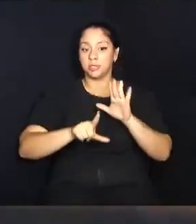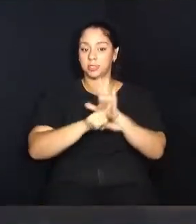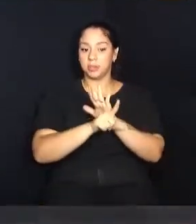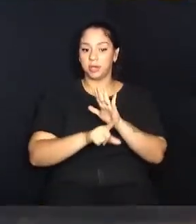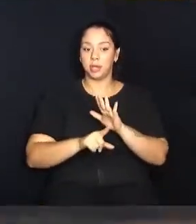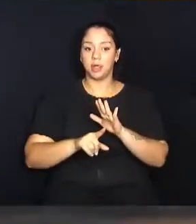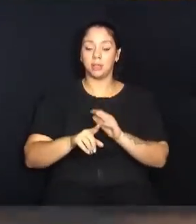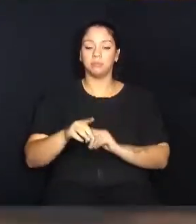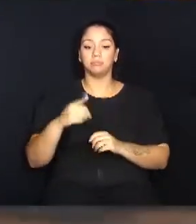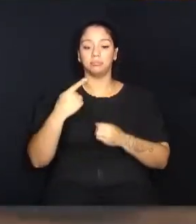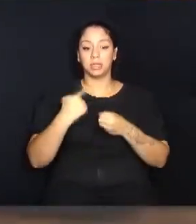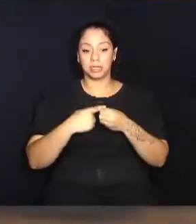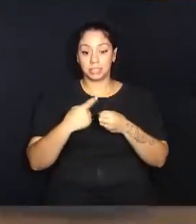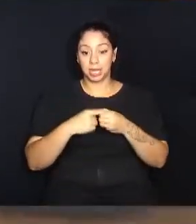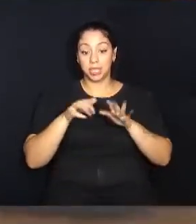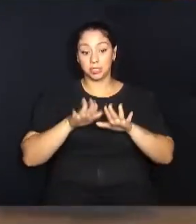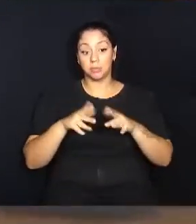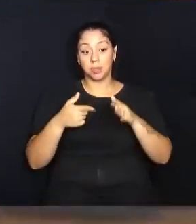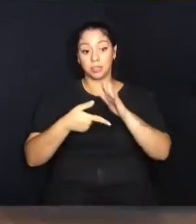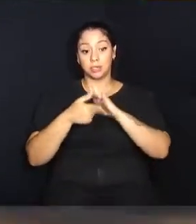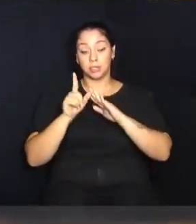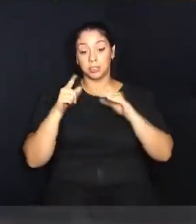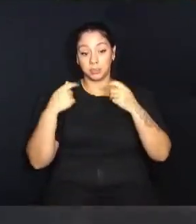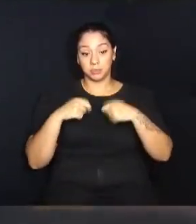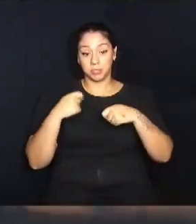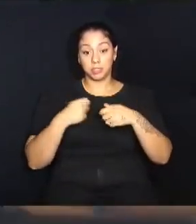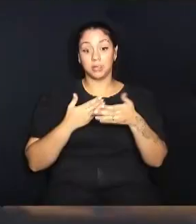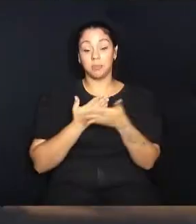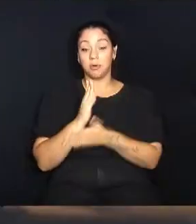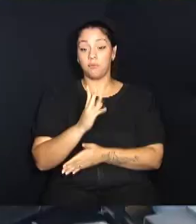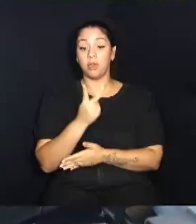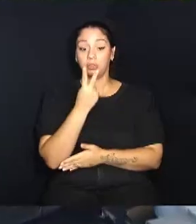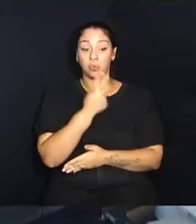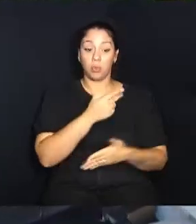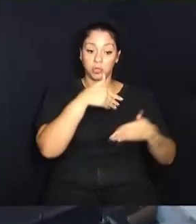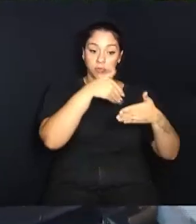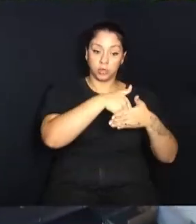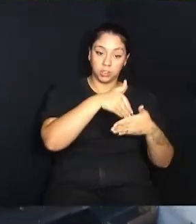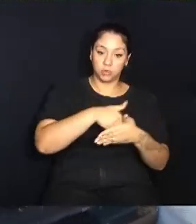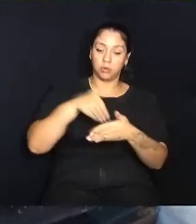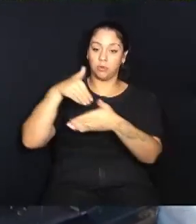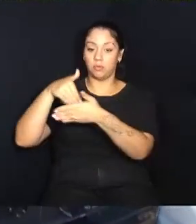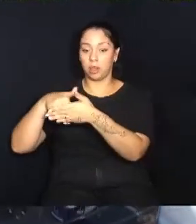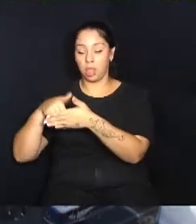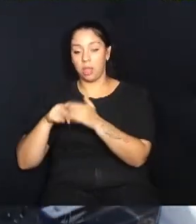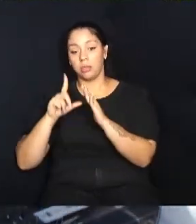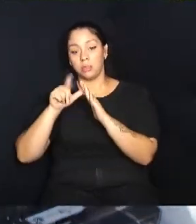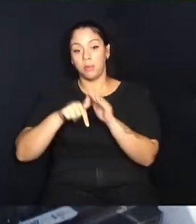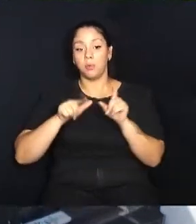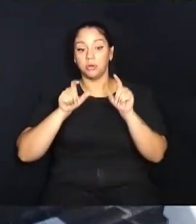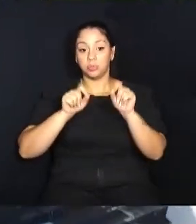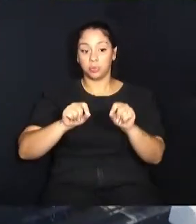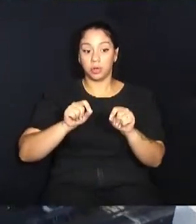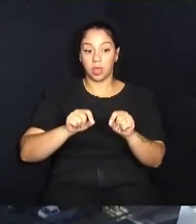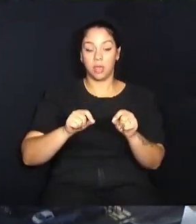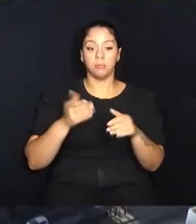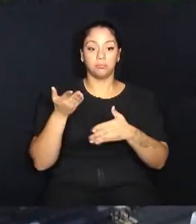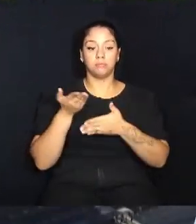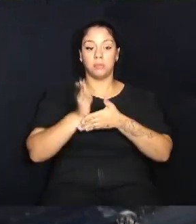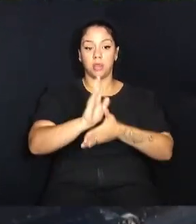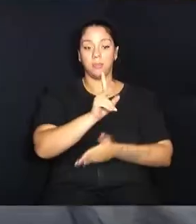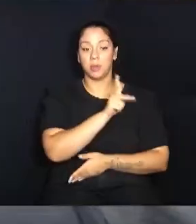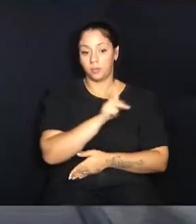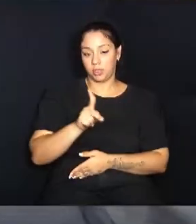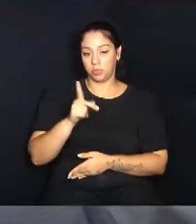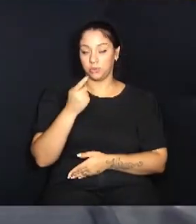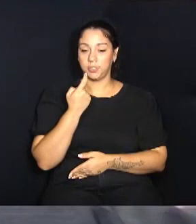Para isso, terá de ser aprovado em 2 votações pelo plenário da Câmara e, na sequência, receber a sanção do prefeito de